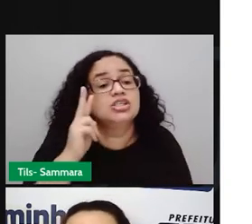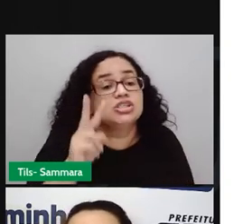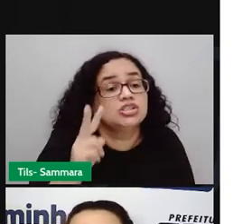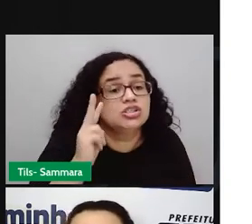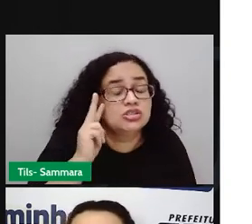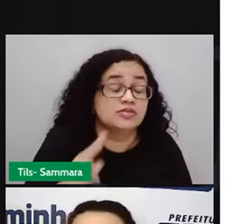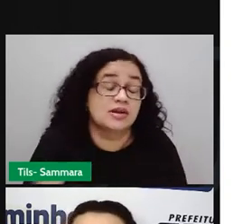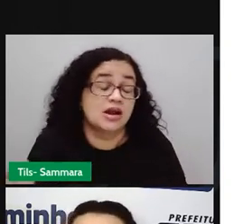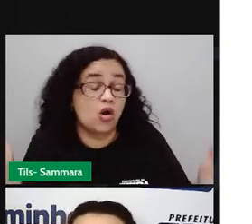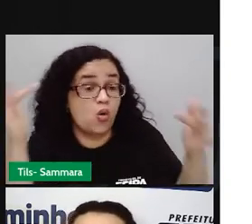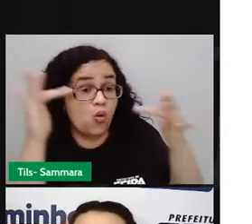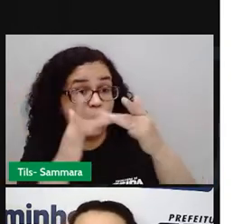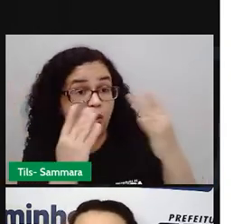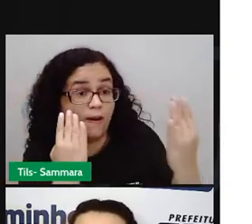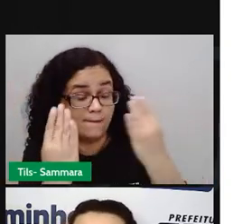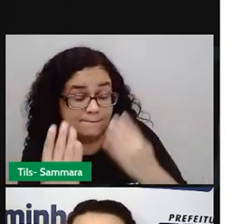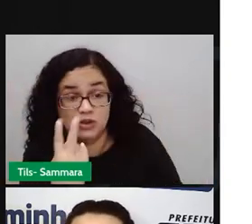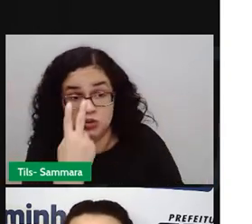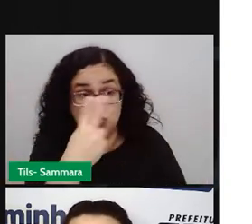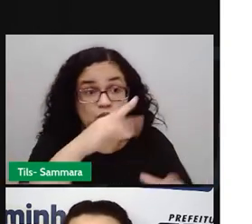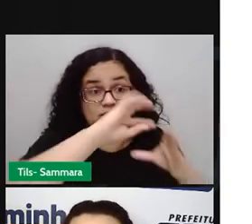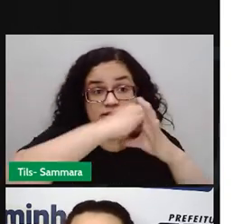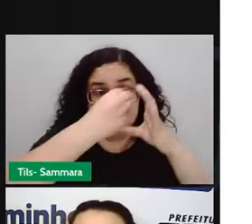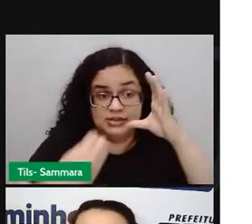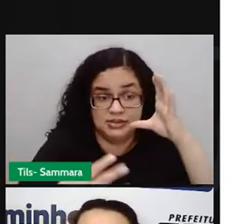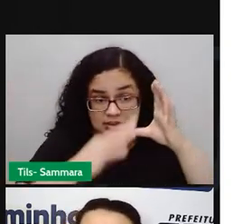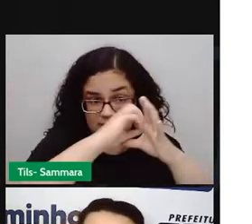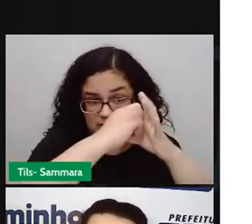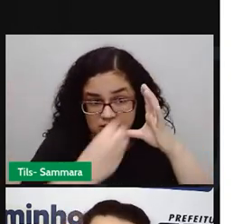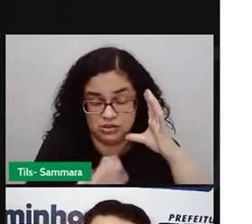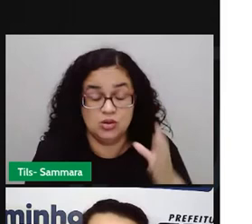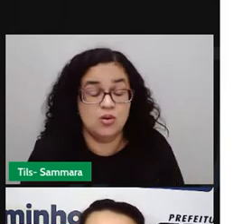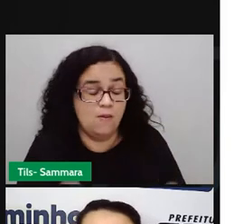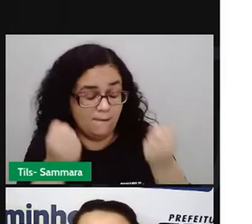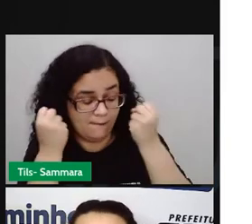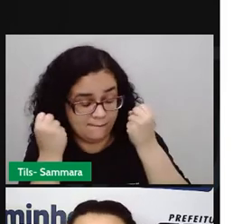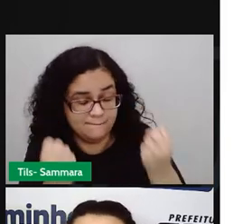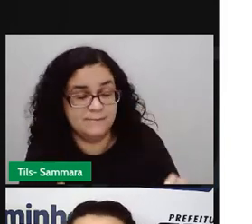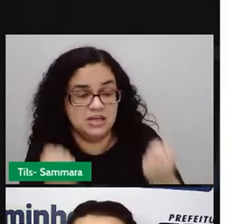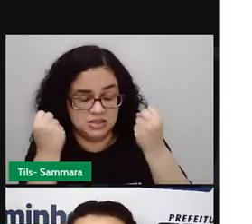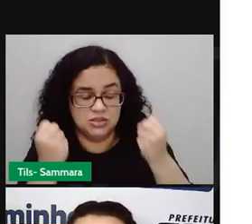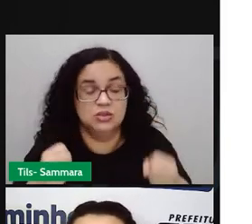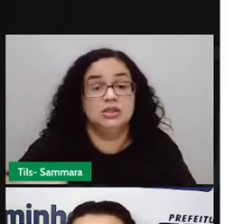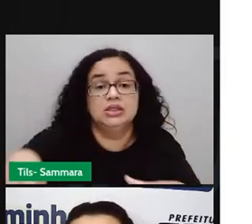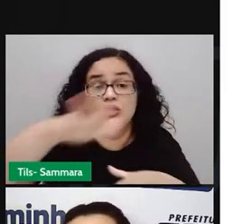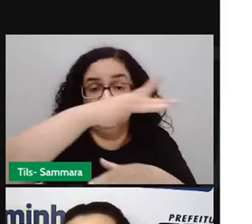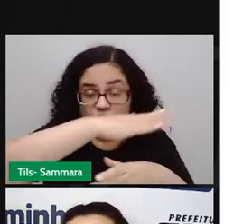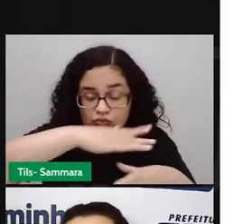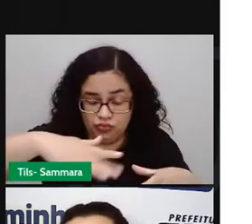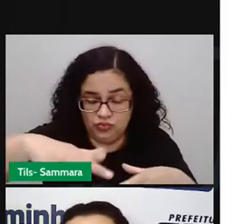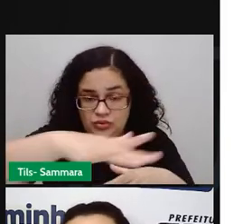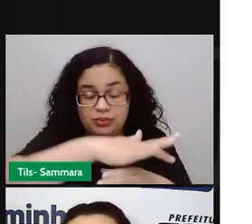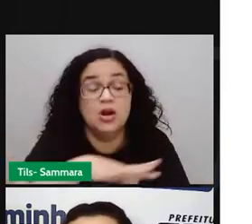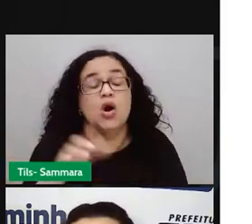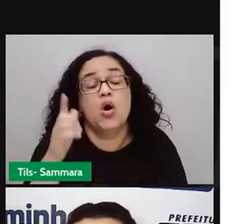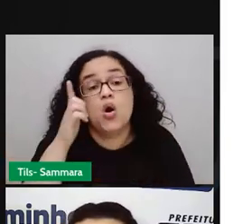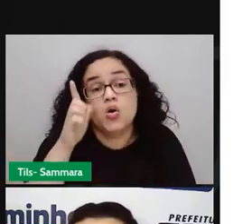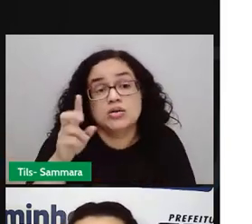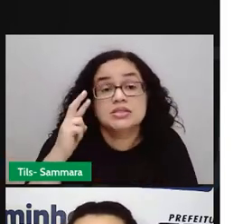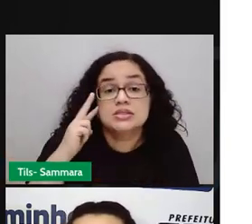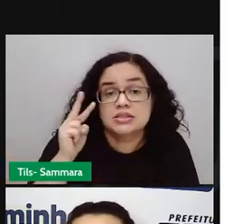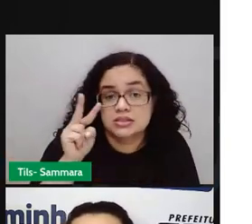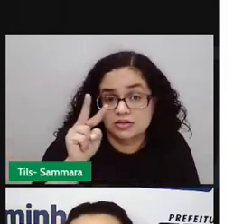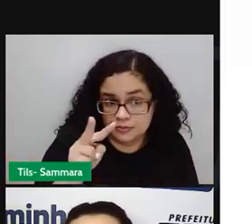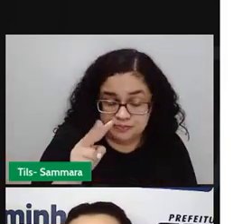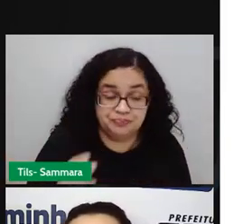viu que é a combinação aí de duas características, o peso e o volume. E a gente consegue